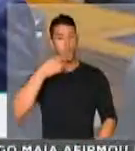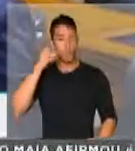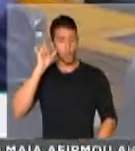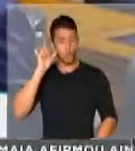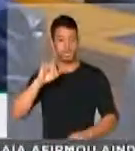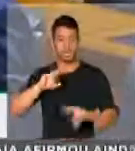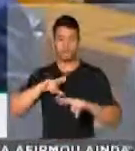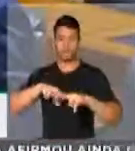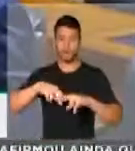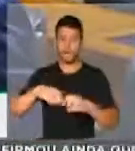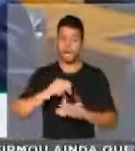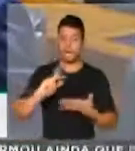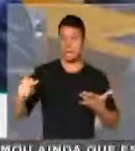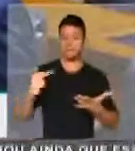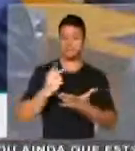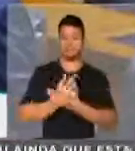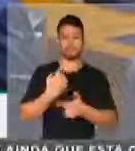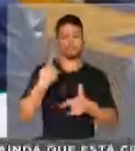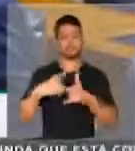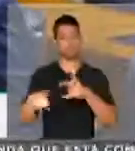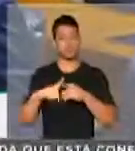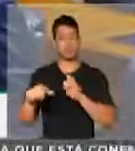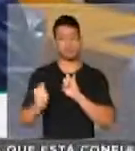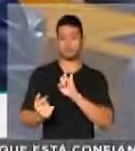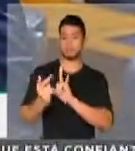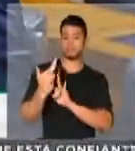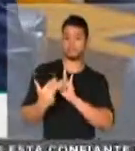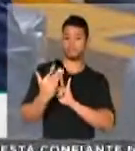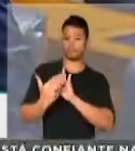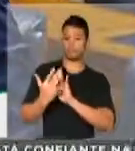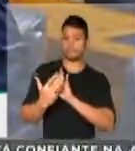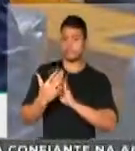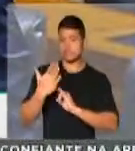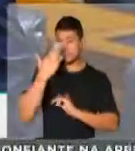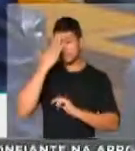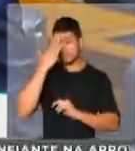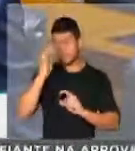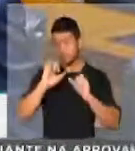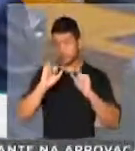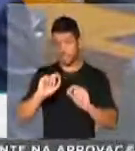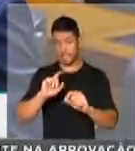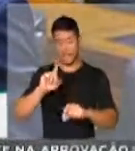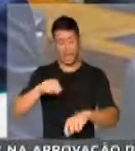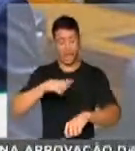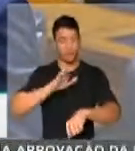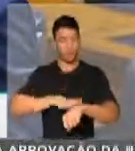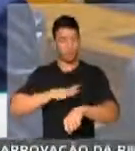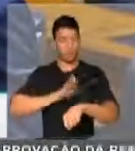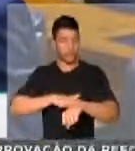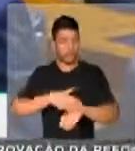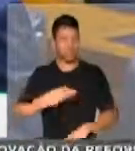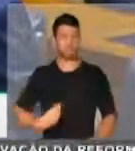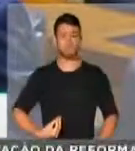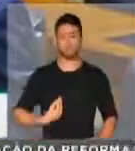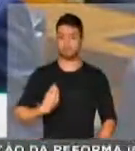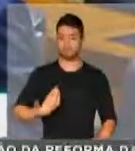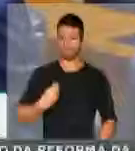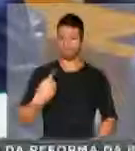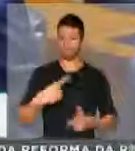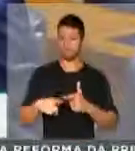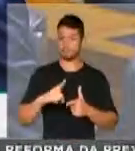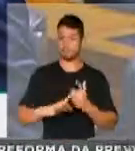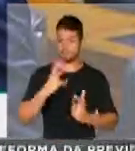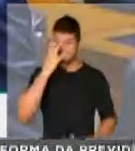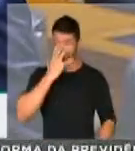solidarizamos como representante do povo brasileiro, sabendo que este momento que está sendo vivenciado por todo o povo